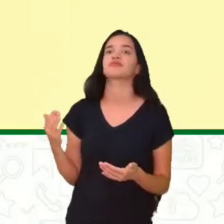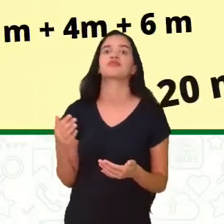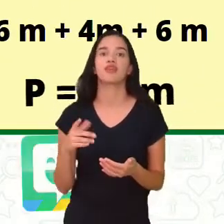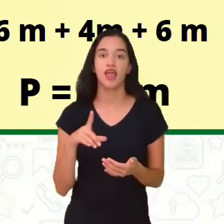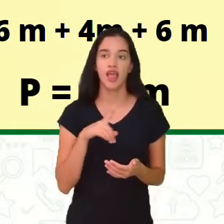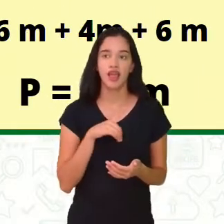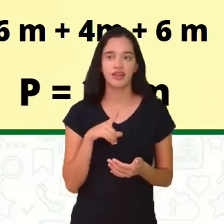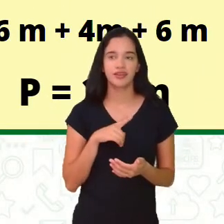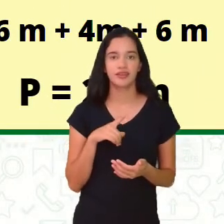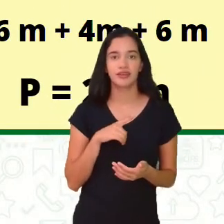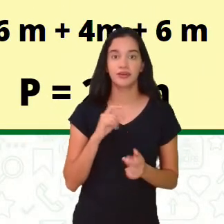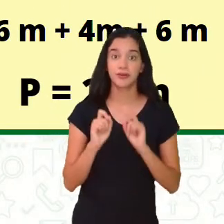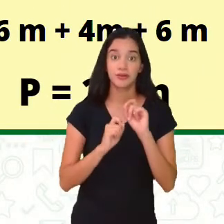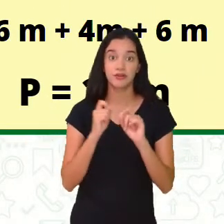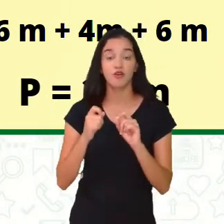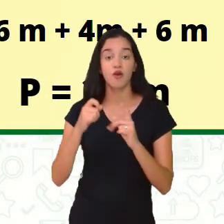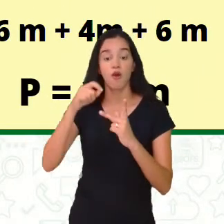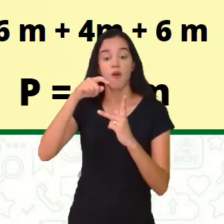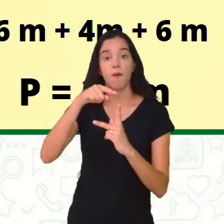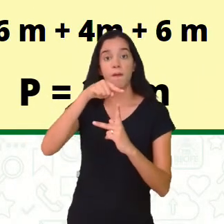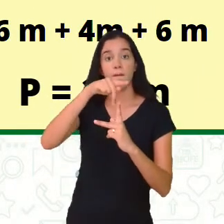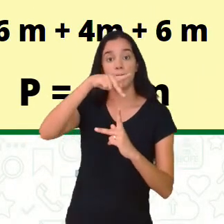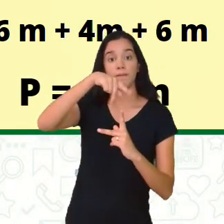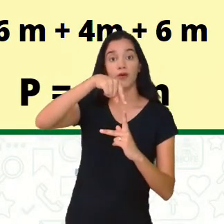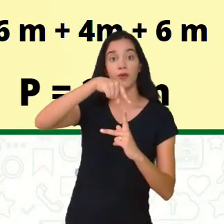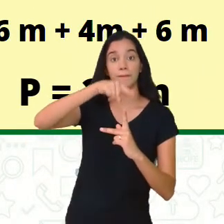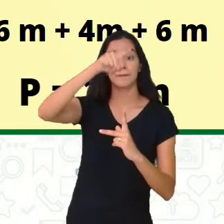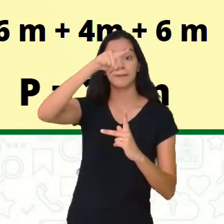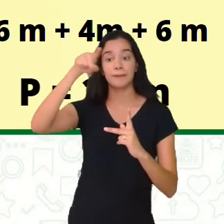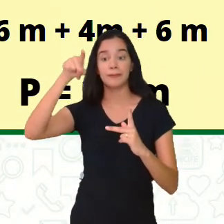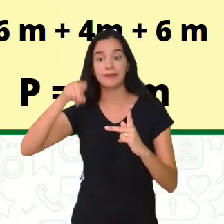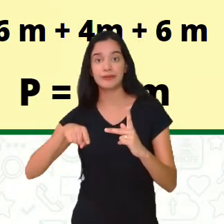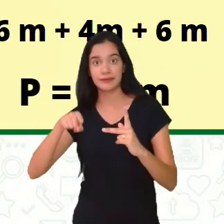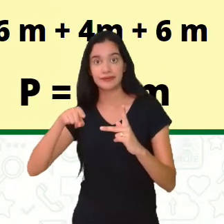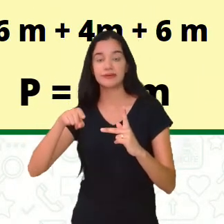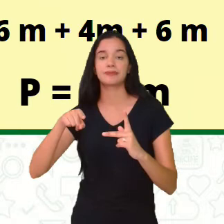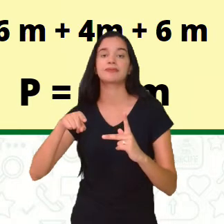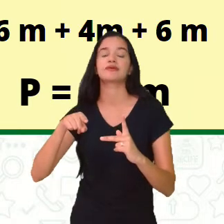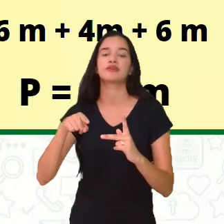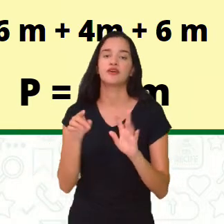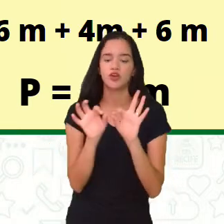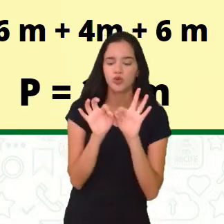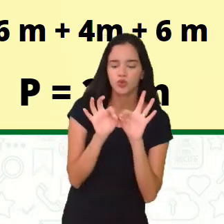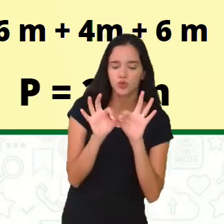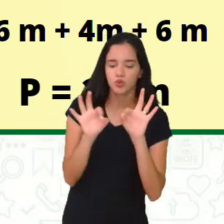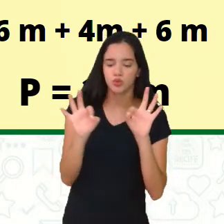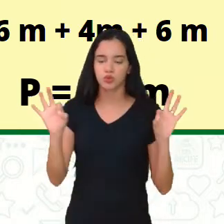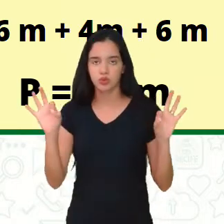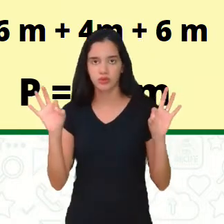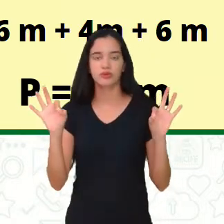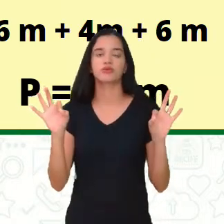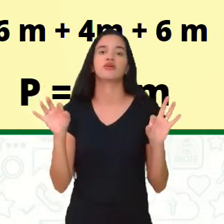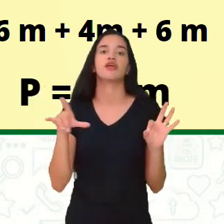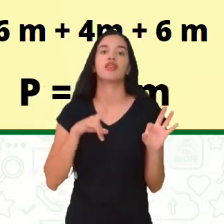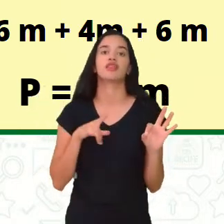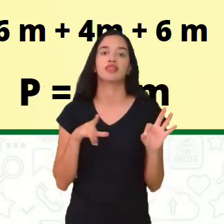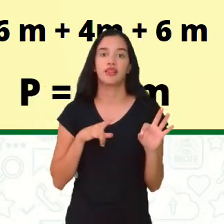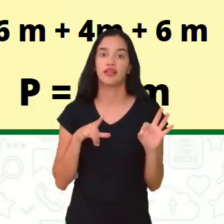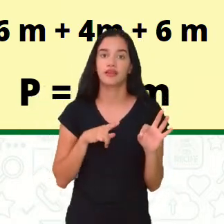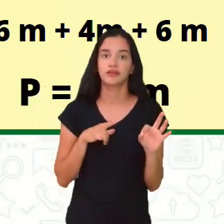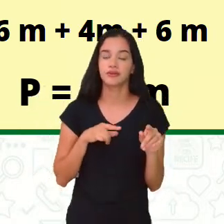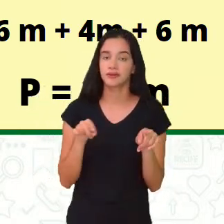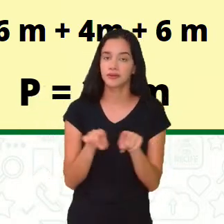Eu tenho que o perímetro é a medida do comprimento de um contorno, né? E eu tenho